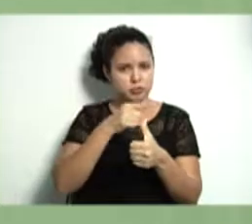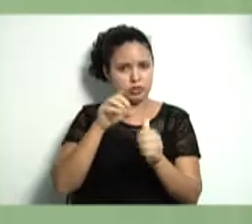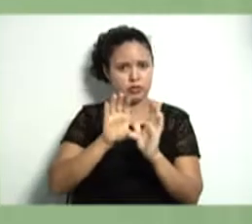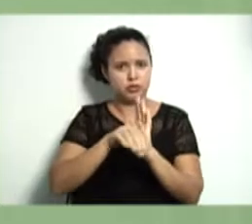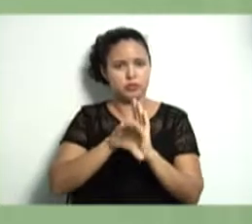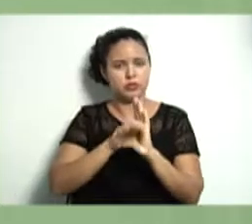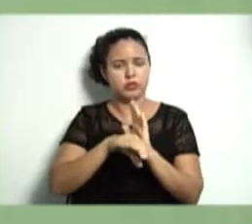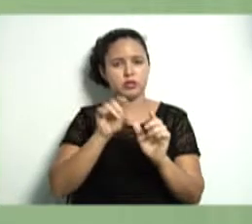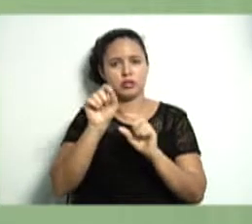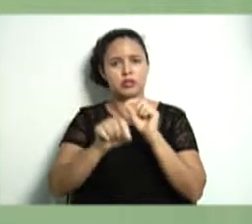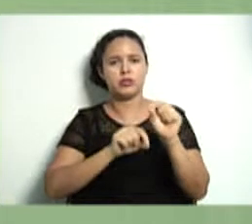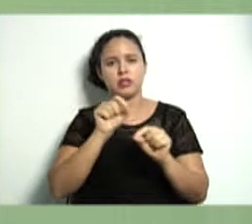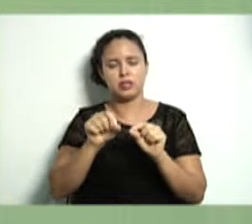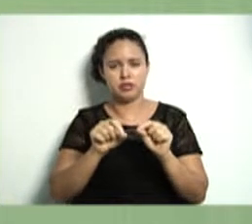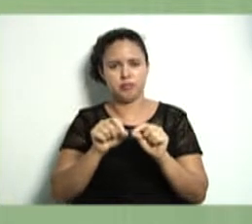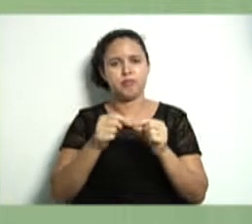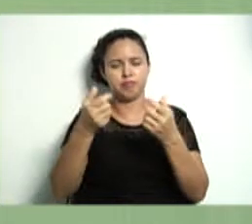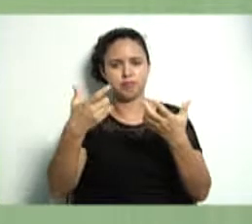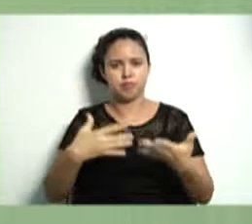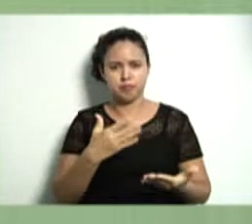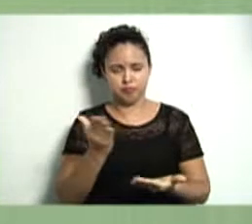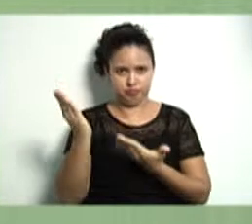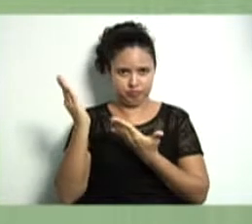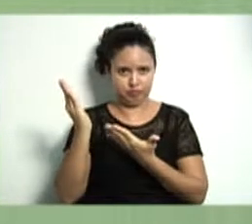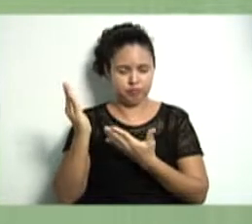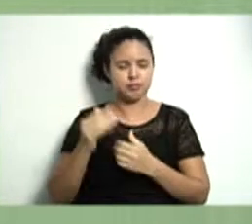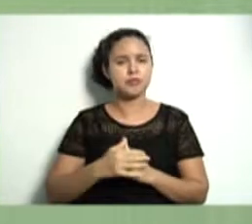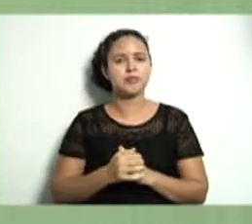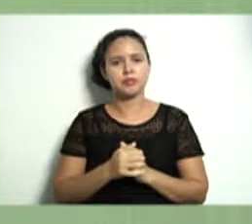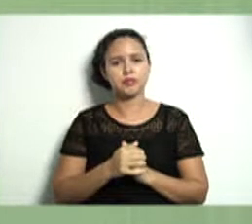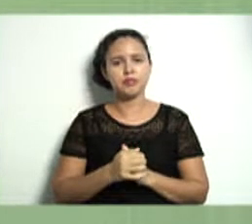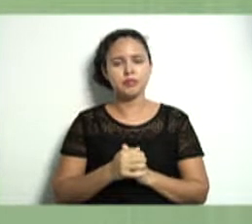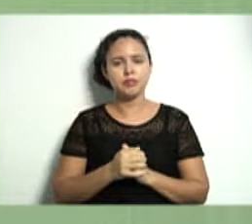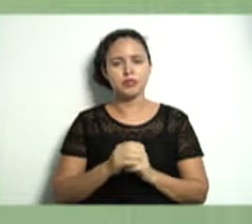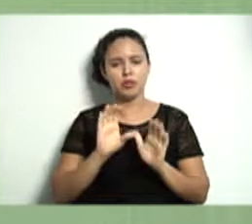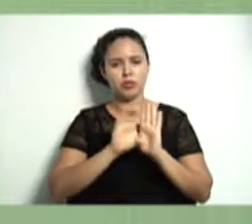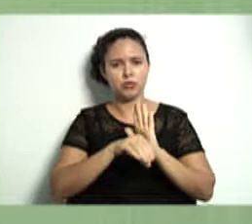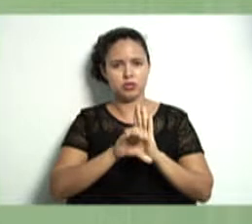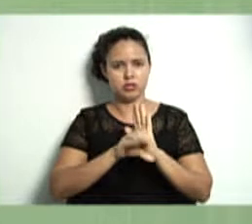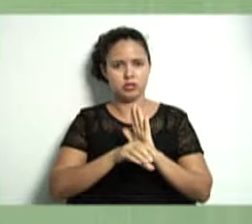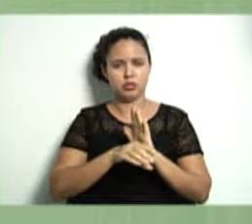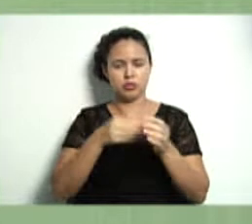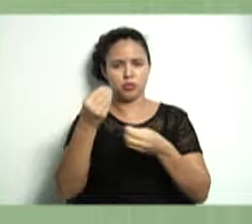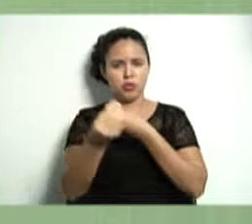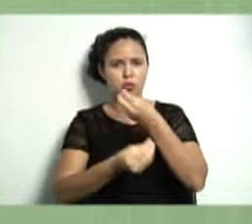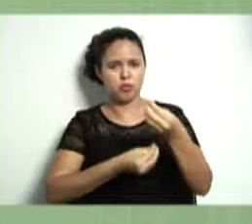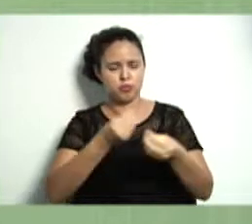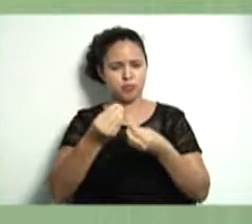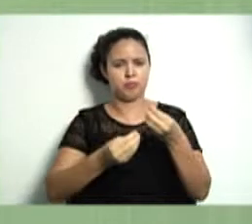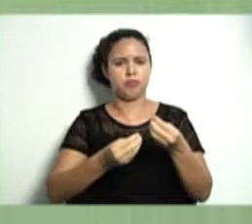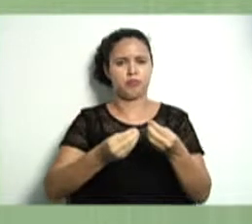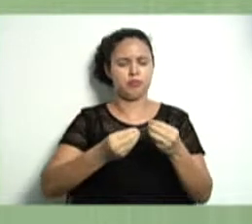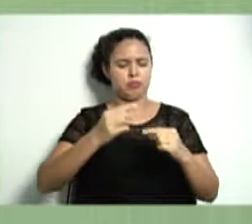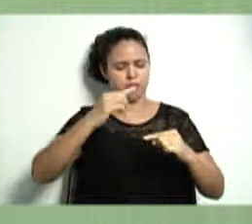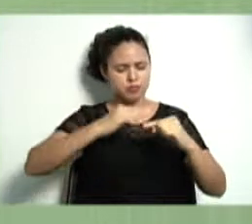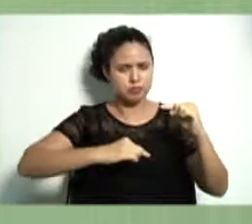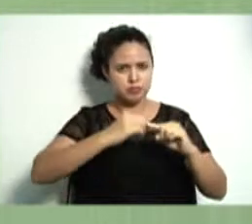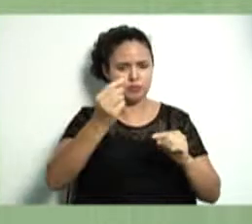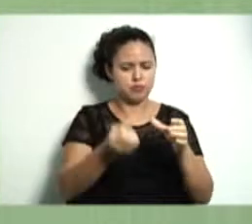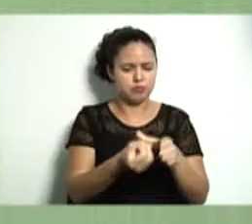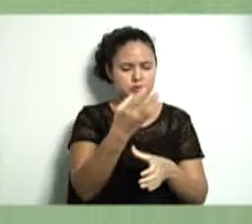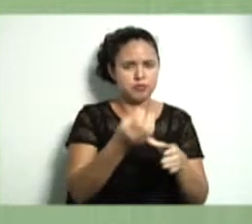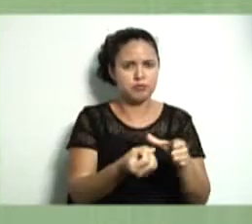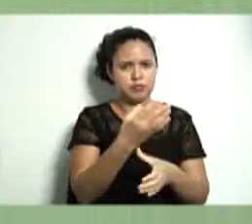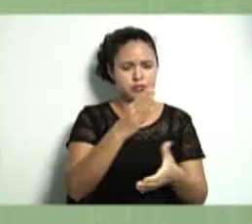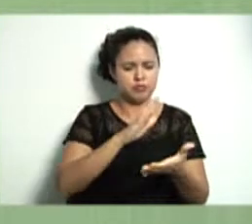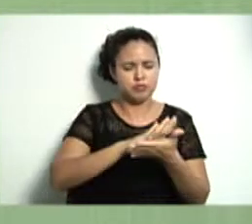para a tela, é o conceito de modo de produção. Mas antes do conceito de modo de produção, nós